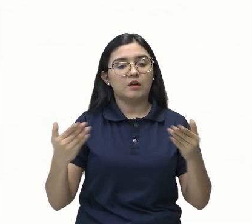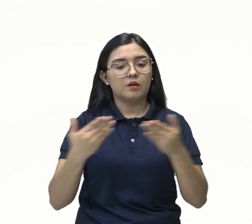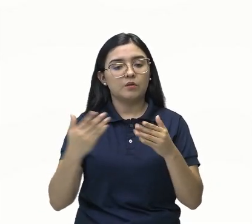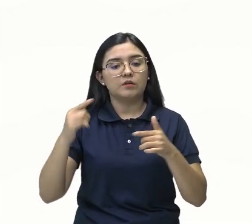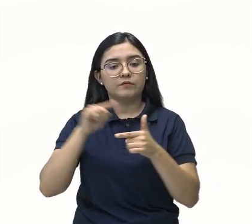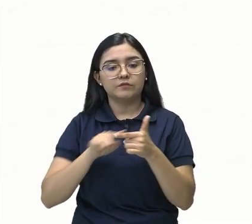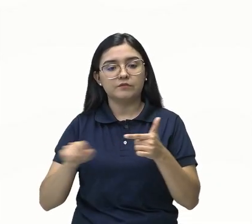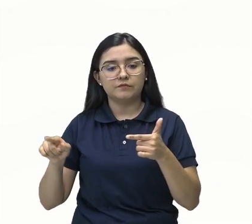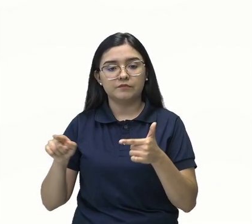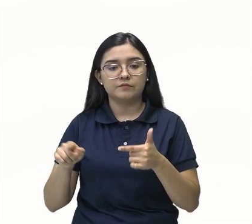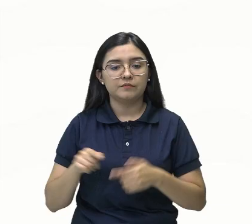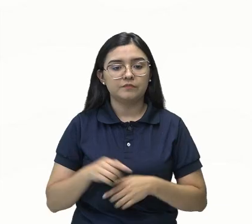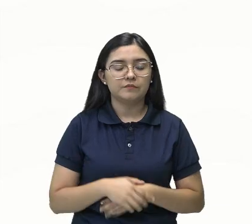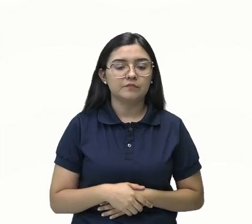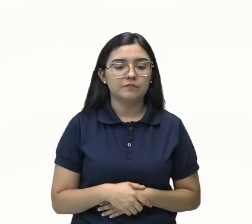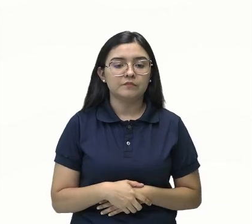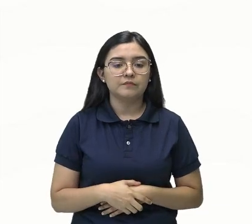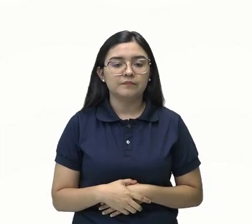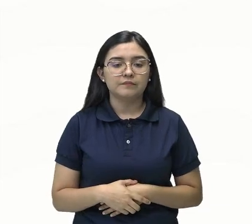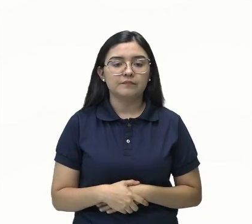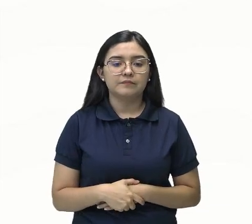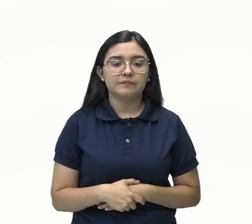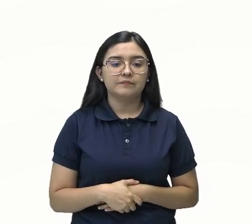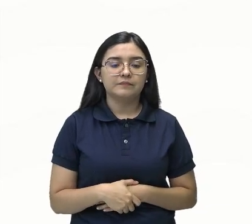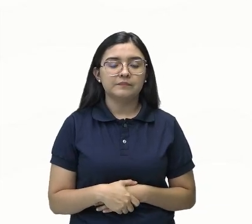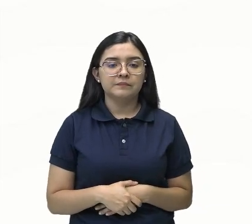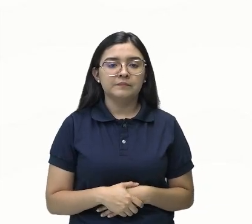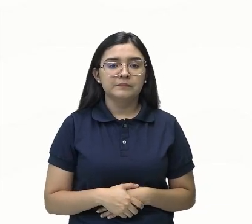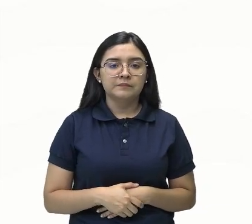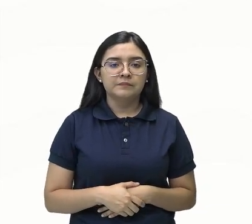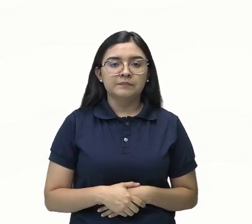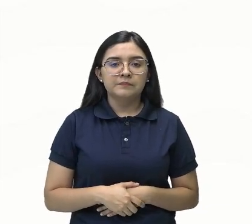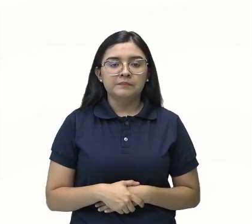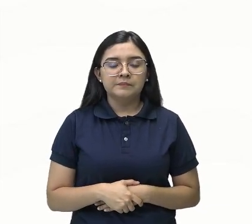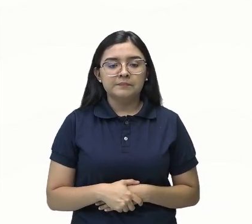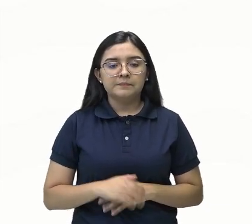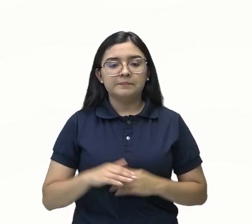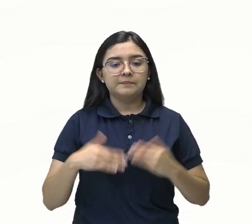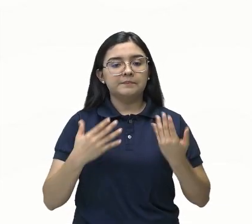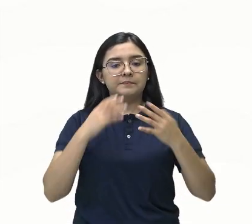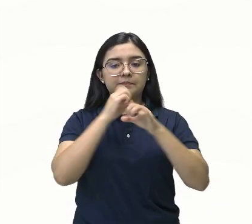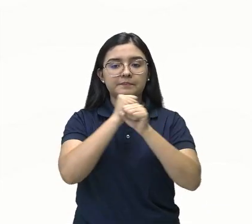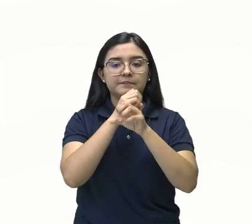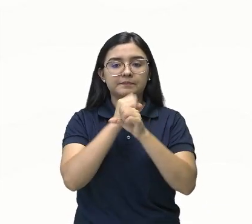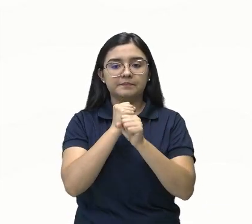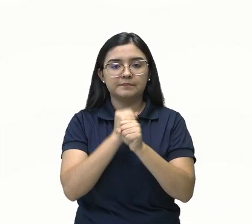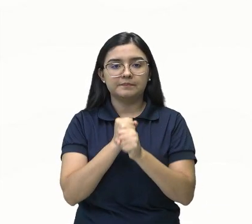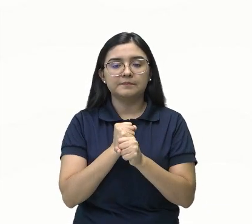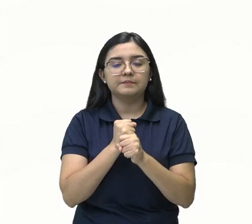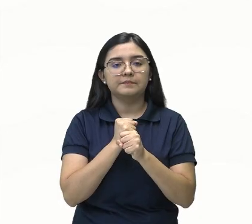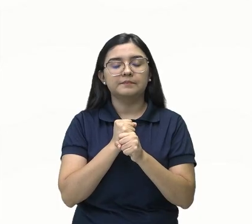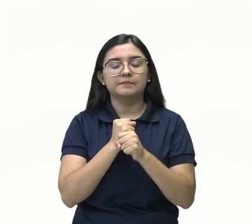passar para o outro lado, dividindo. E aí, eu resolvendo a minha divisão,